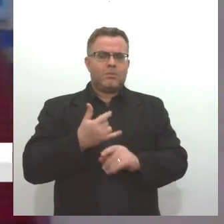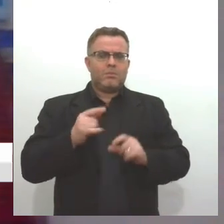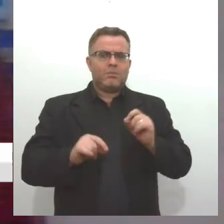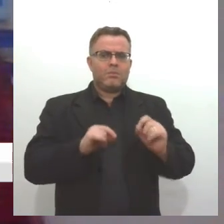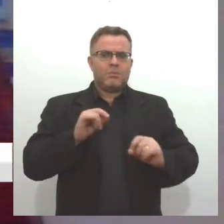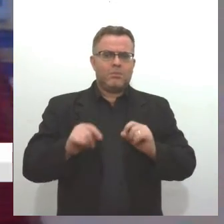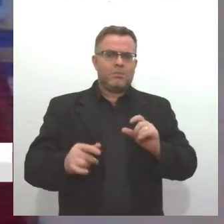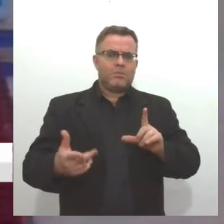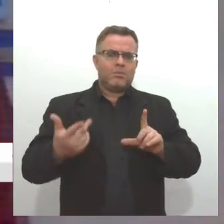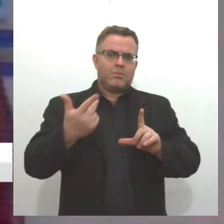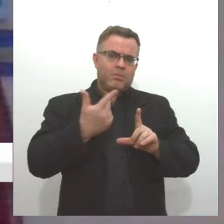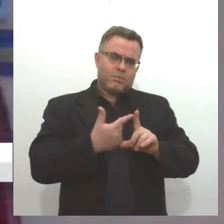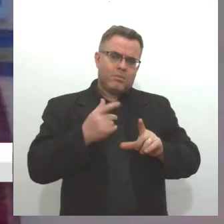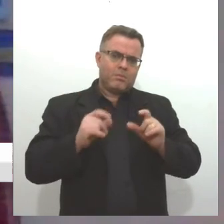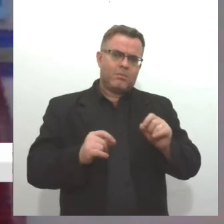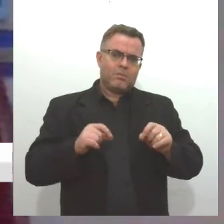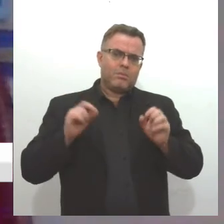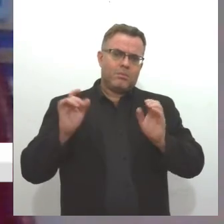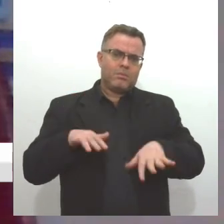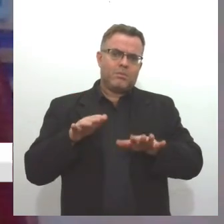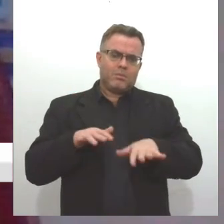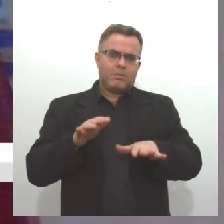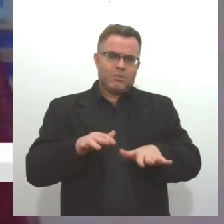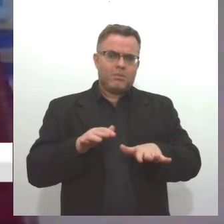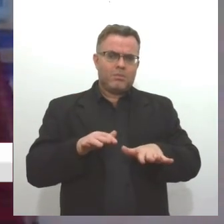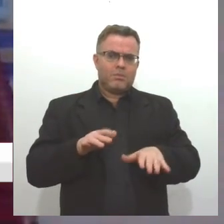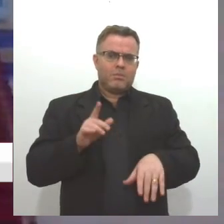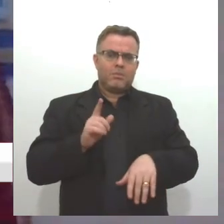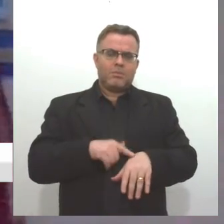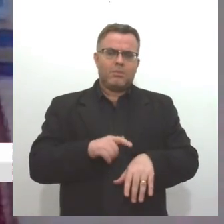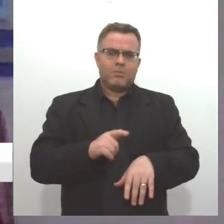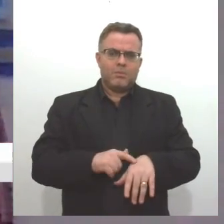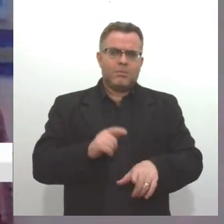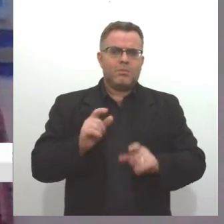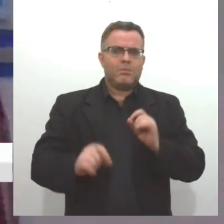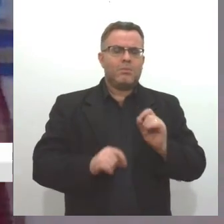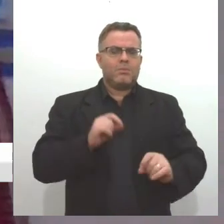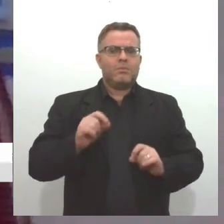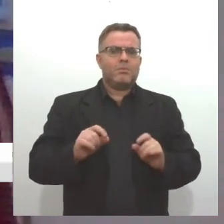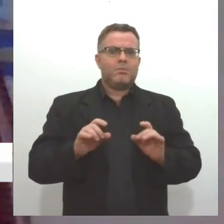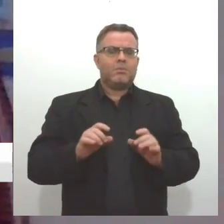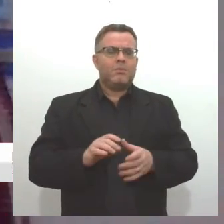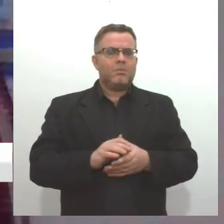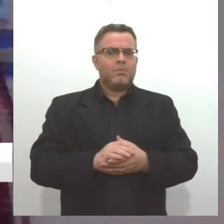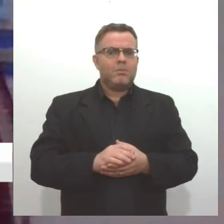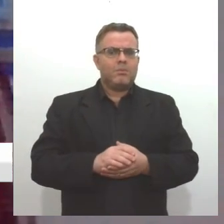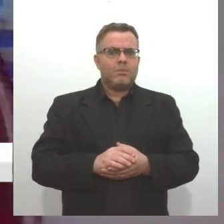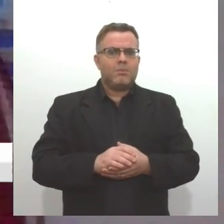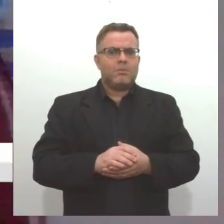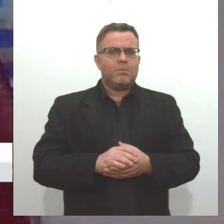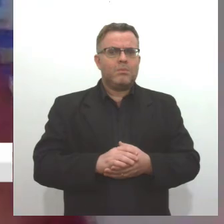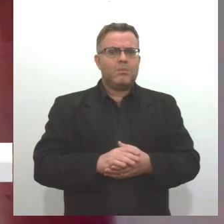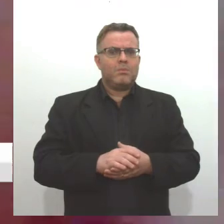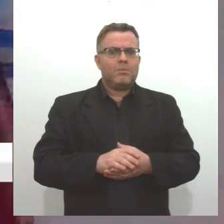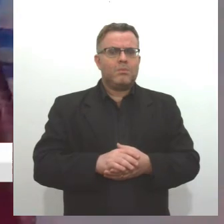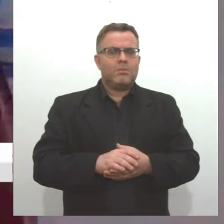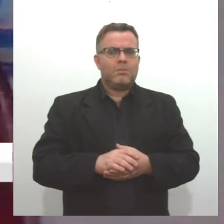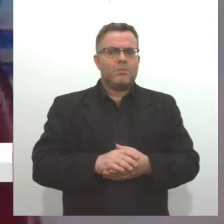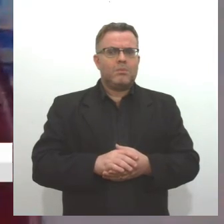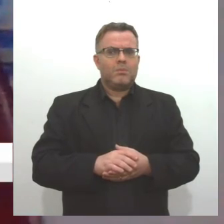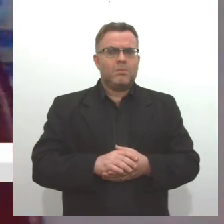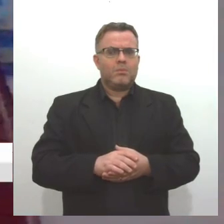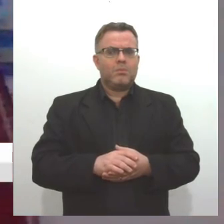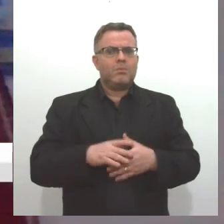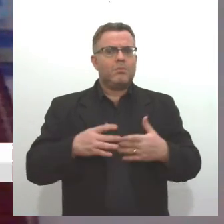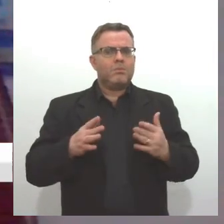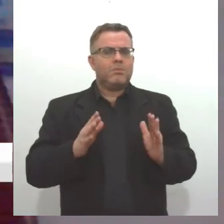20ª edição da Parada Virtual. É um momento muito rico, muito caro, porque a gente vai estar festejando os 40